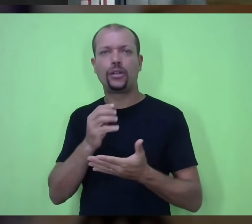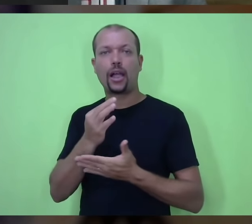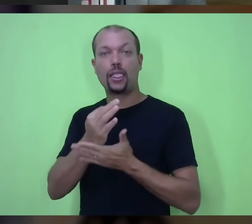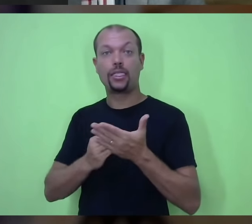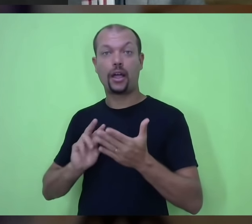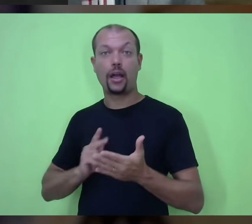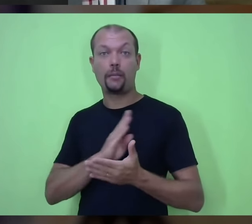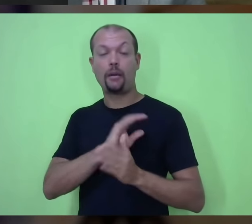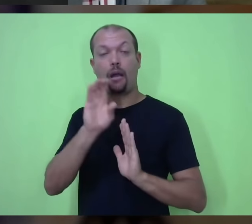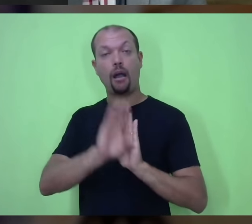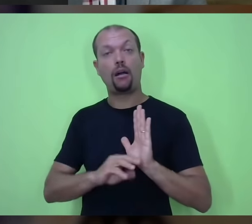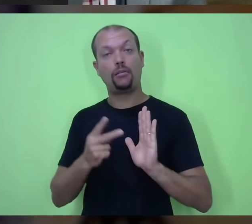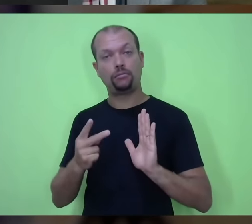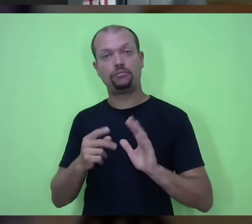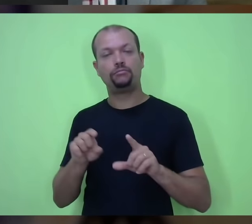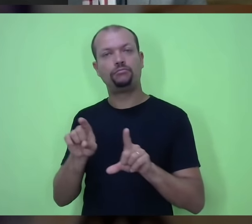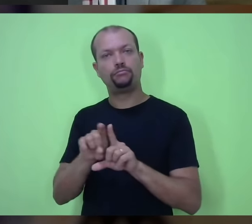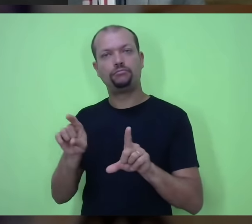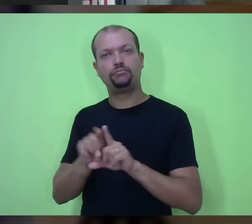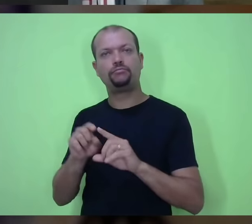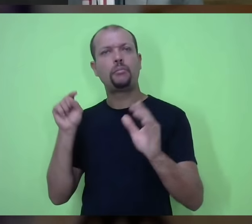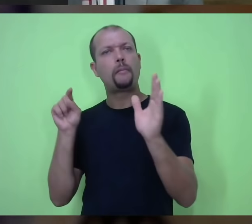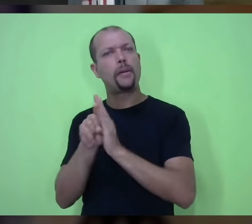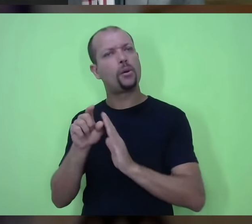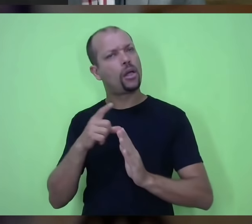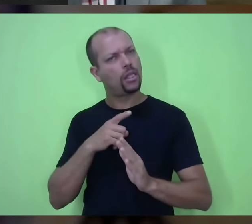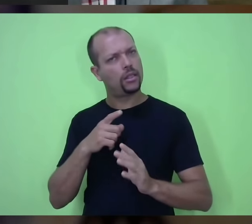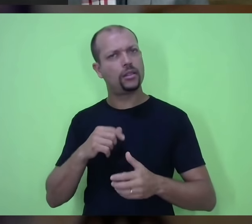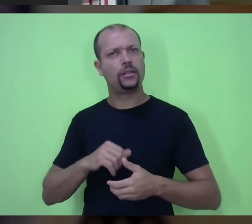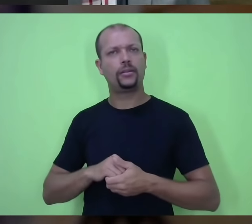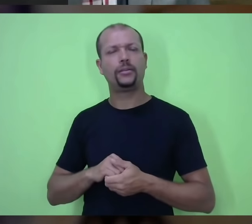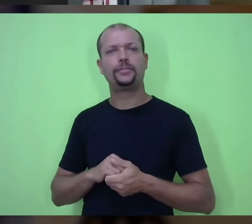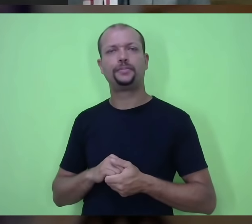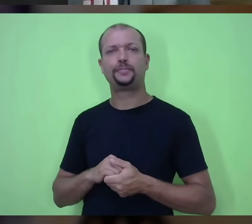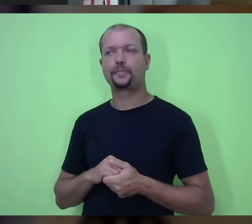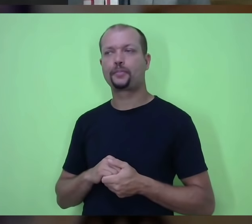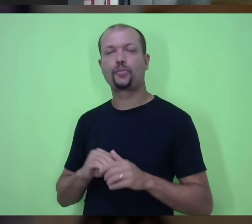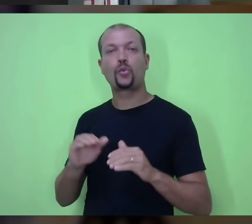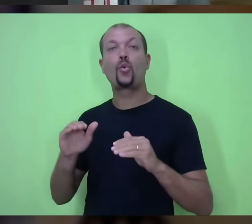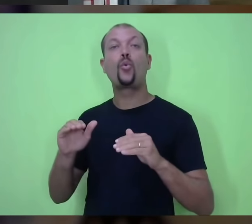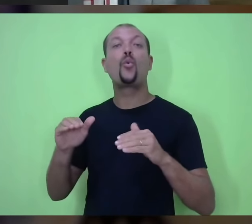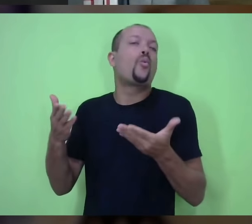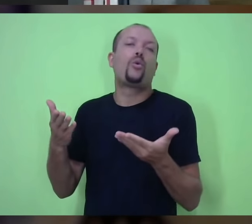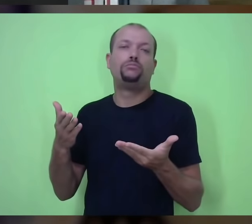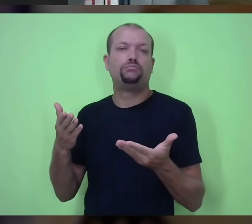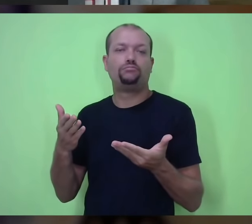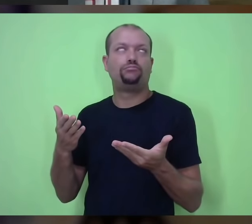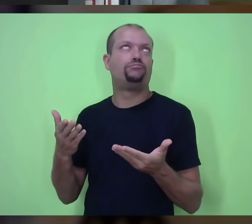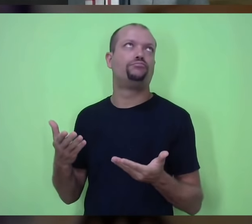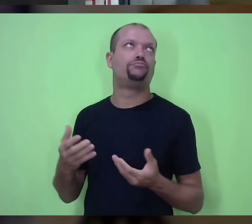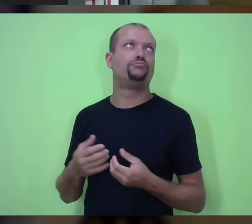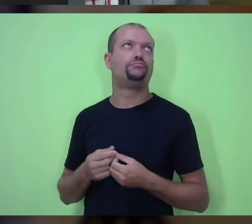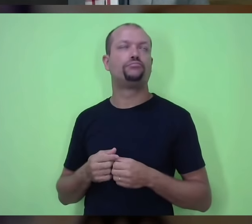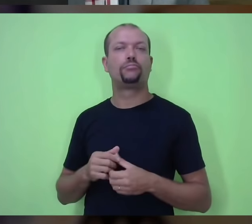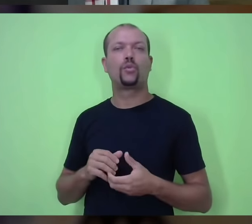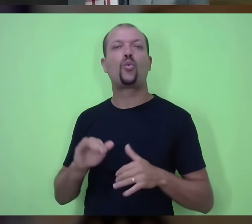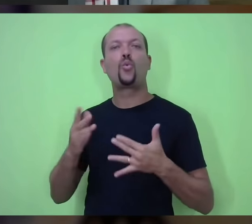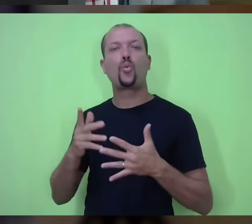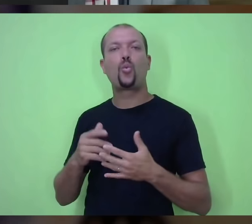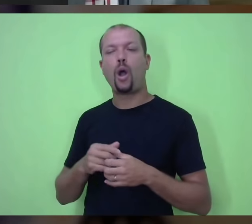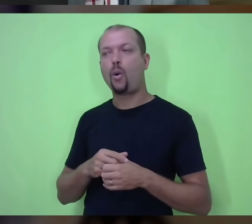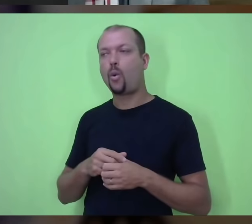de Hebreus, capítulo 2, e a pergunta que eu lhe faço: qual era o papel do sofrimento? O pastor Bruno